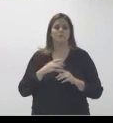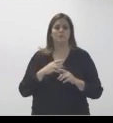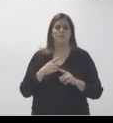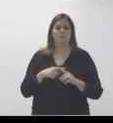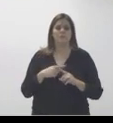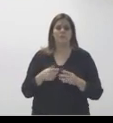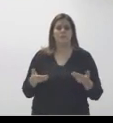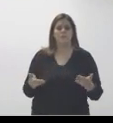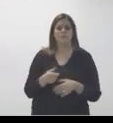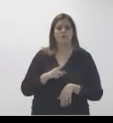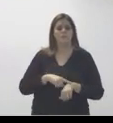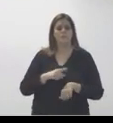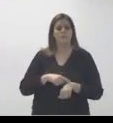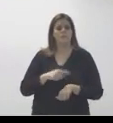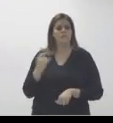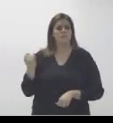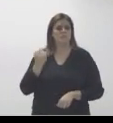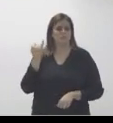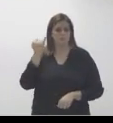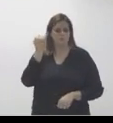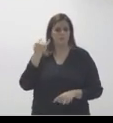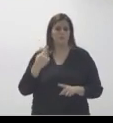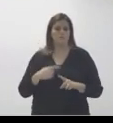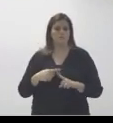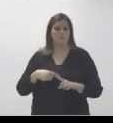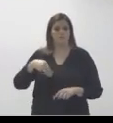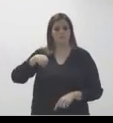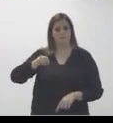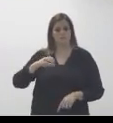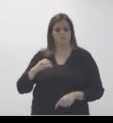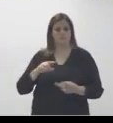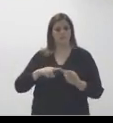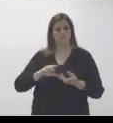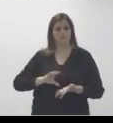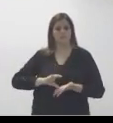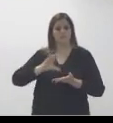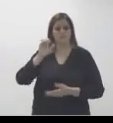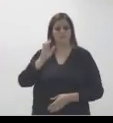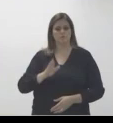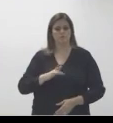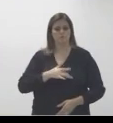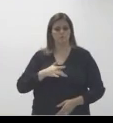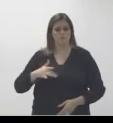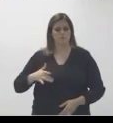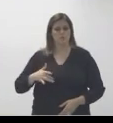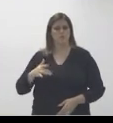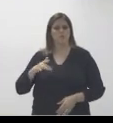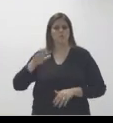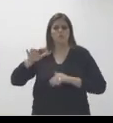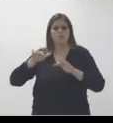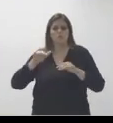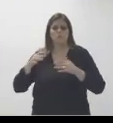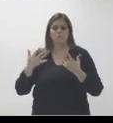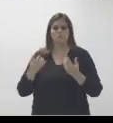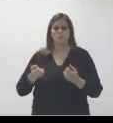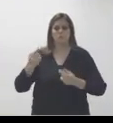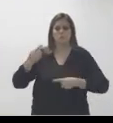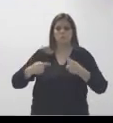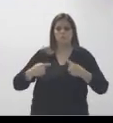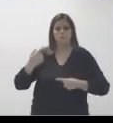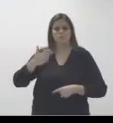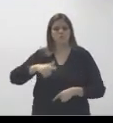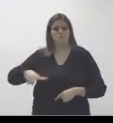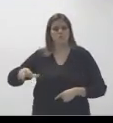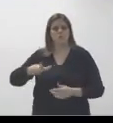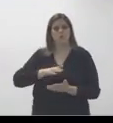circo que tem um chamado do mec do conselho nacional de saúde para rediscutir as diretrizes curriculares nacionais